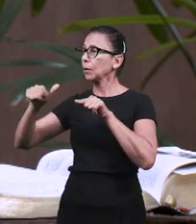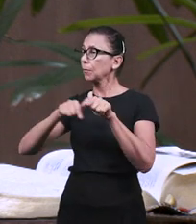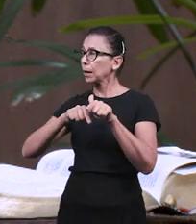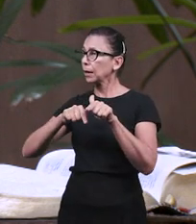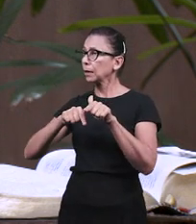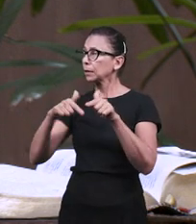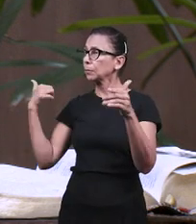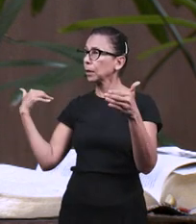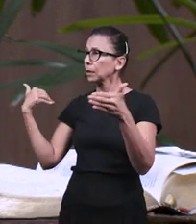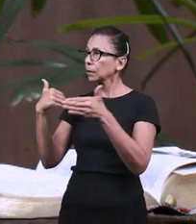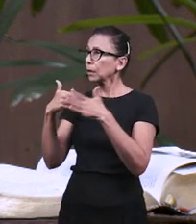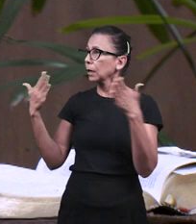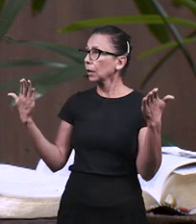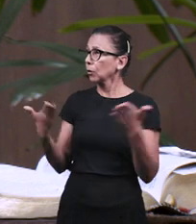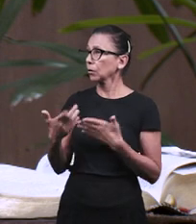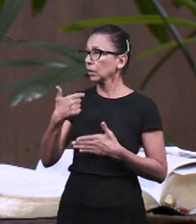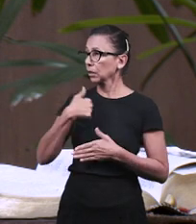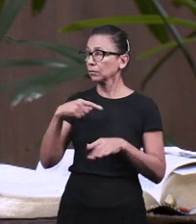E eu trabalho também.